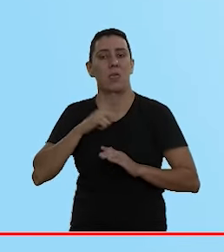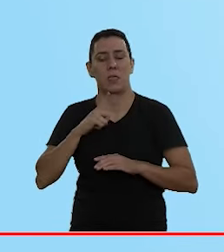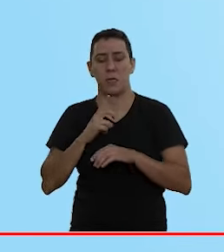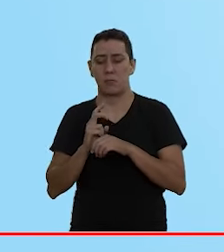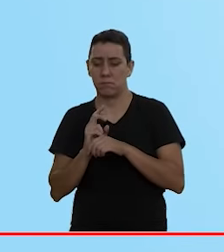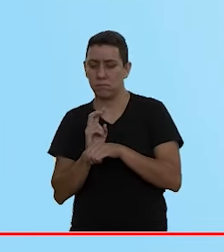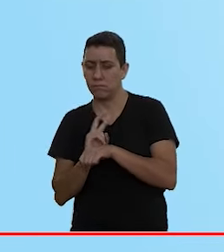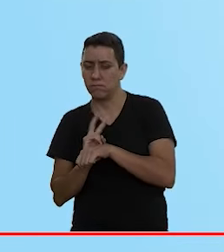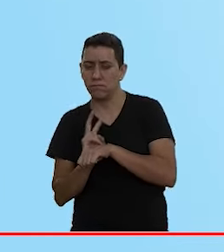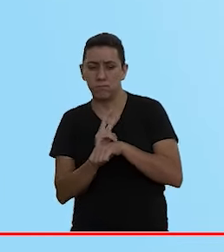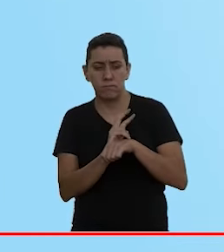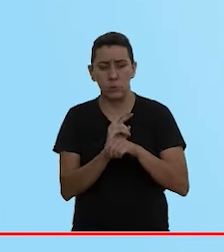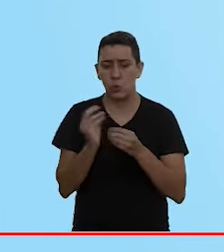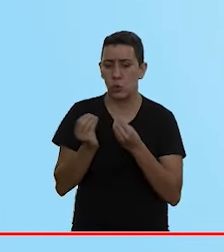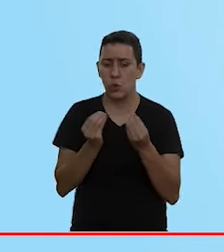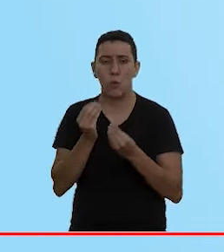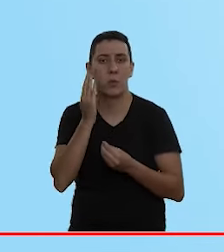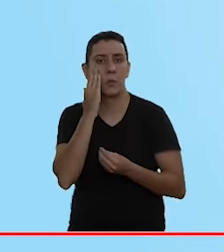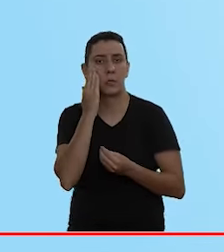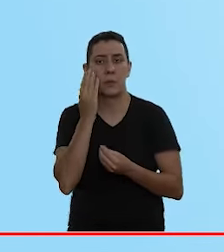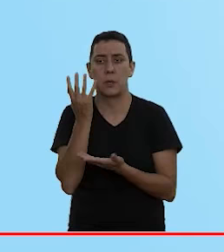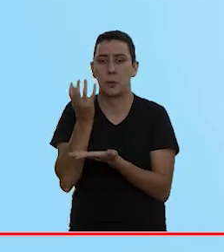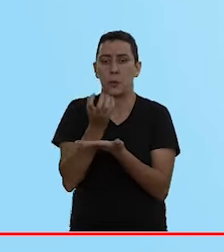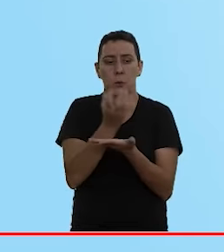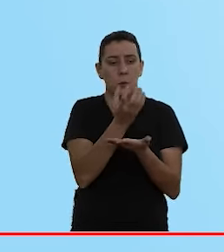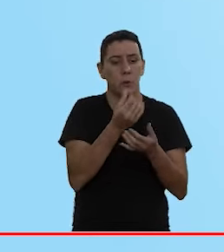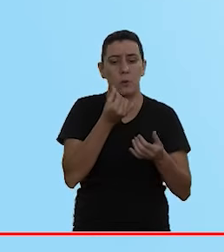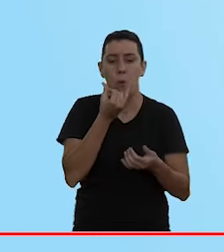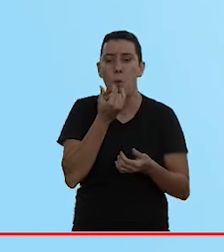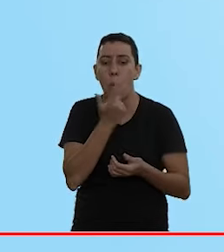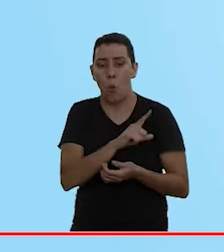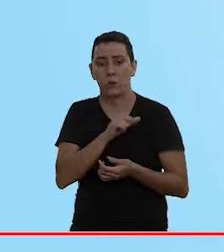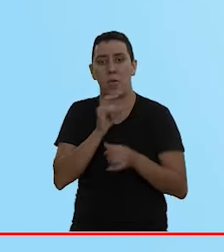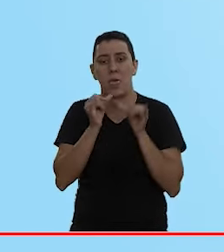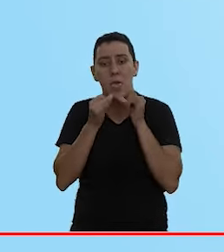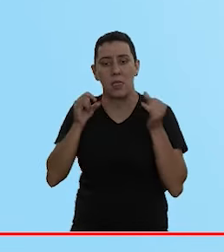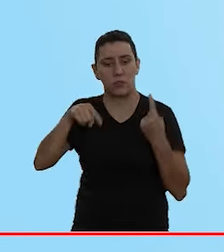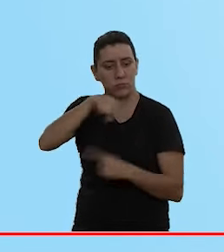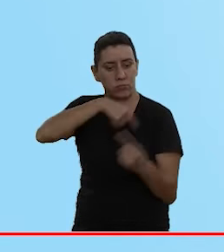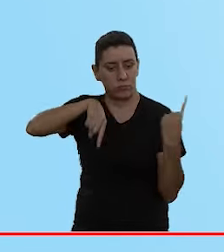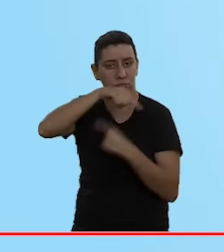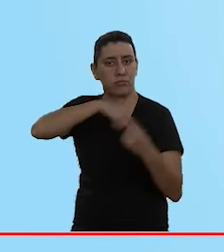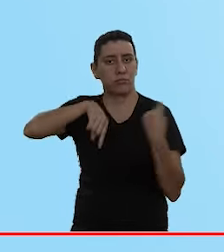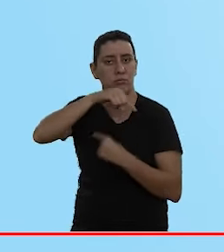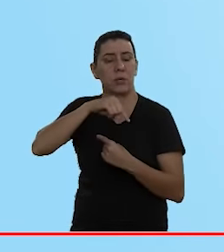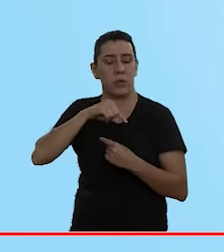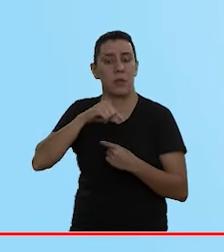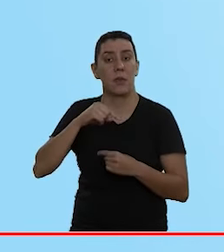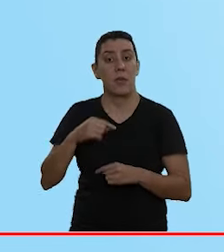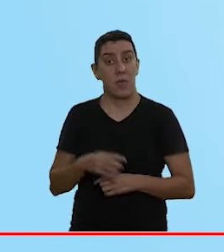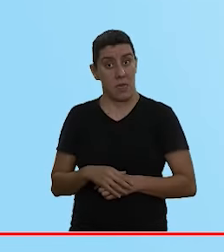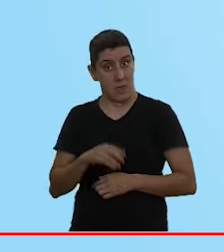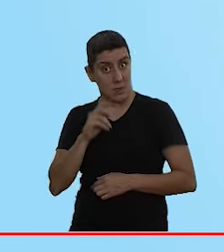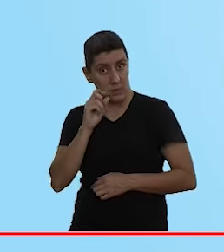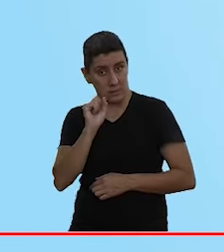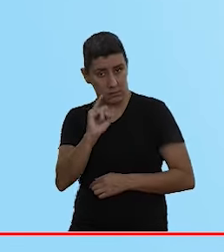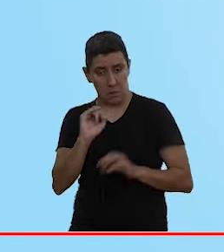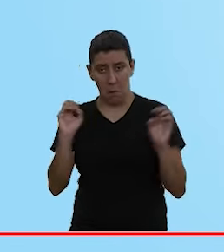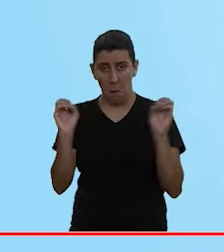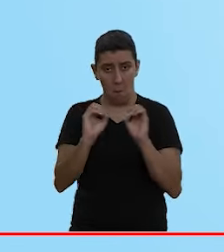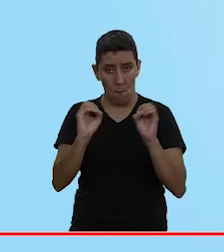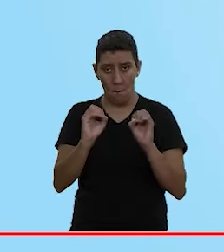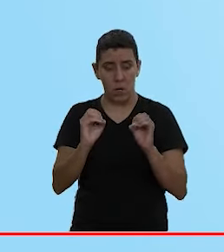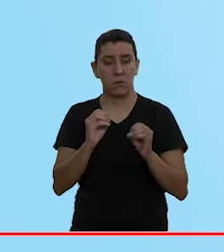entre as strings para geração de energia elétrica. E a gente observa aí até 3% de diferença, isso contando um